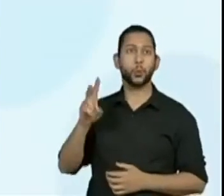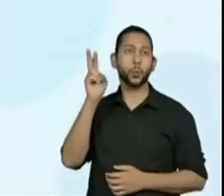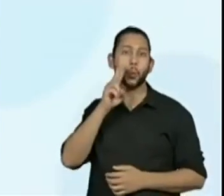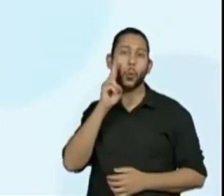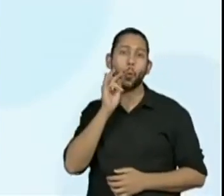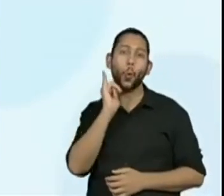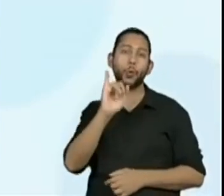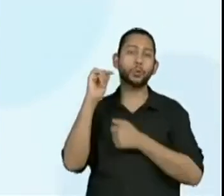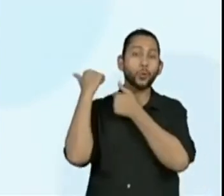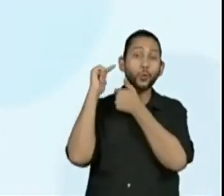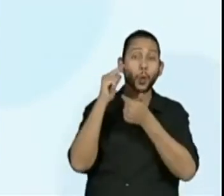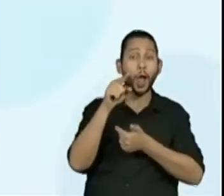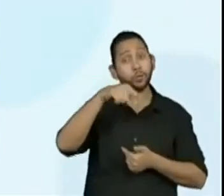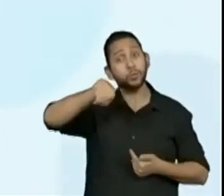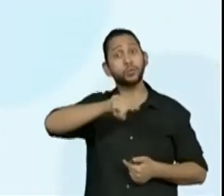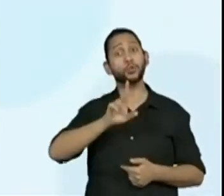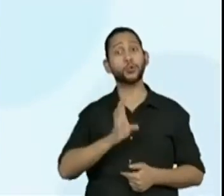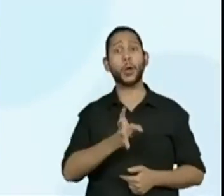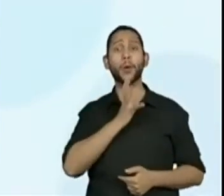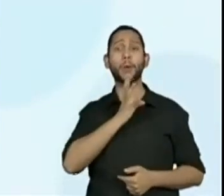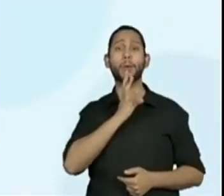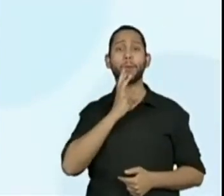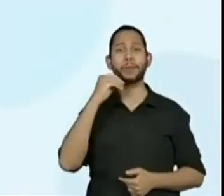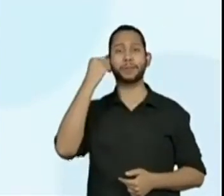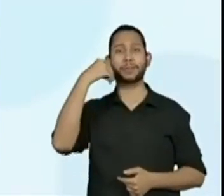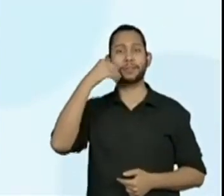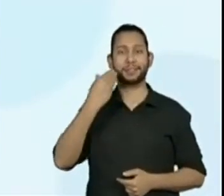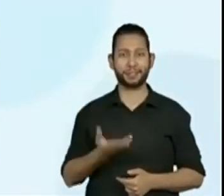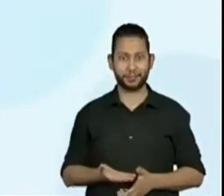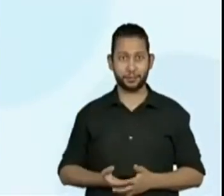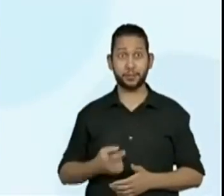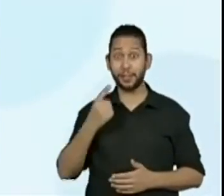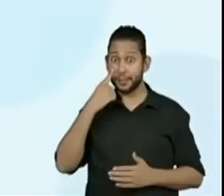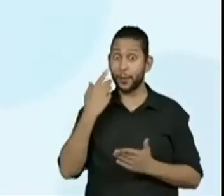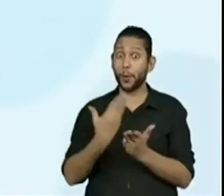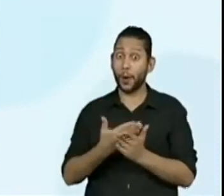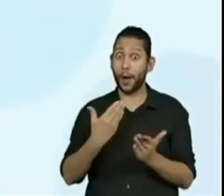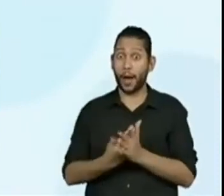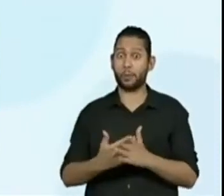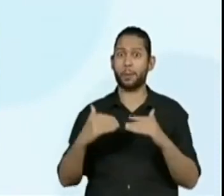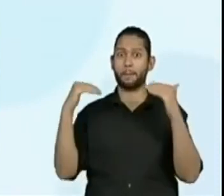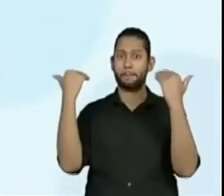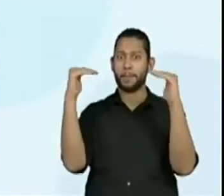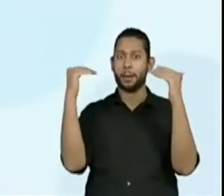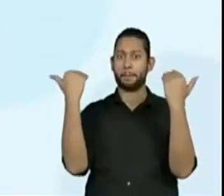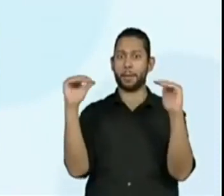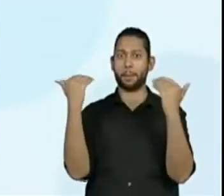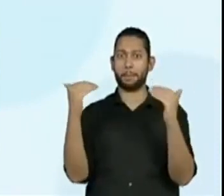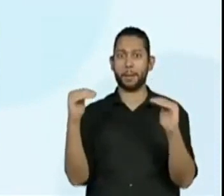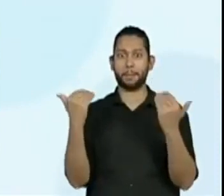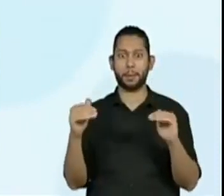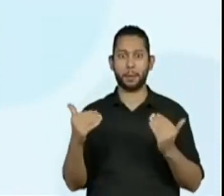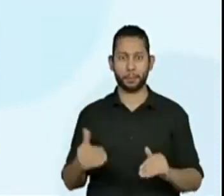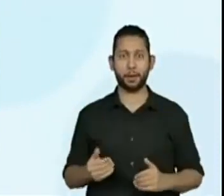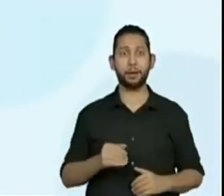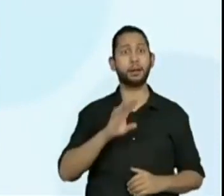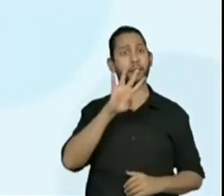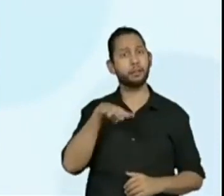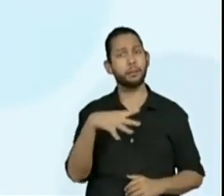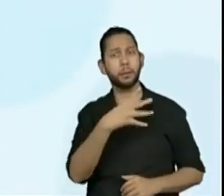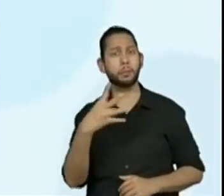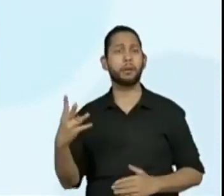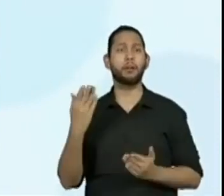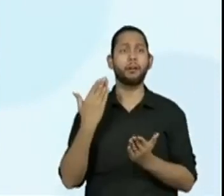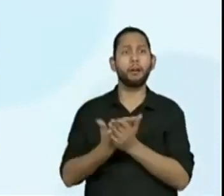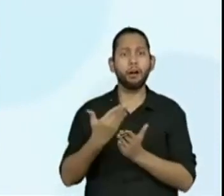tradicionais conhecidos. Então, e aqui tem todo o percurso. Isso que eu ia perguntar. Isso aí é uma tabela com todas as